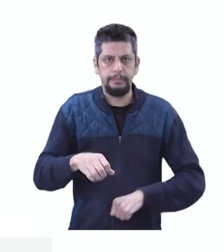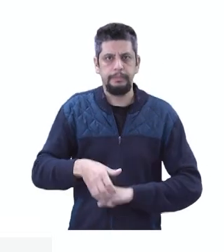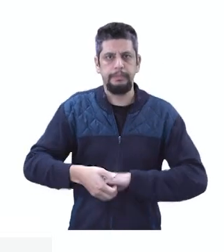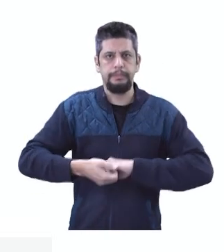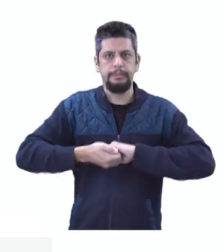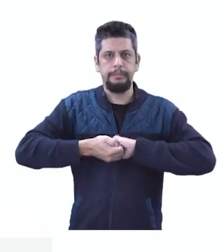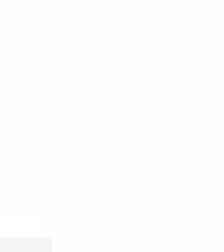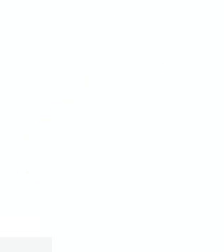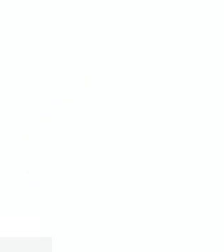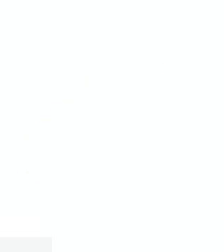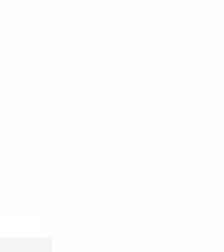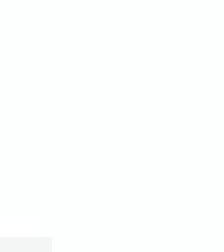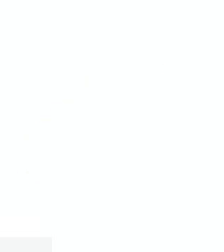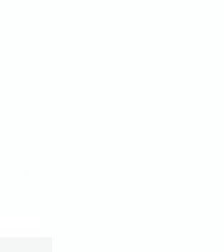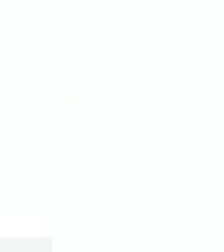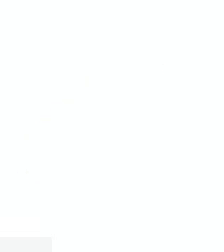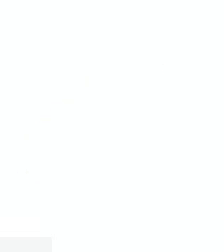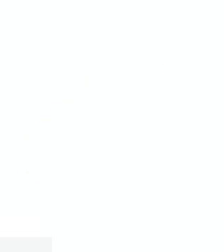lá.